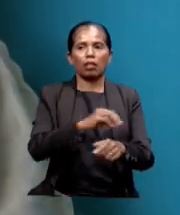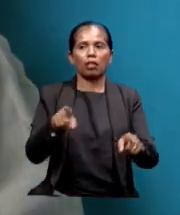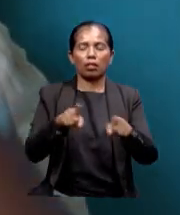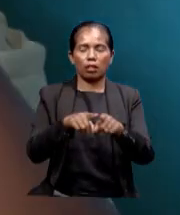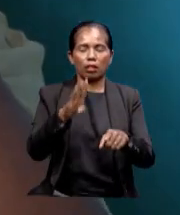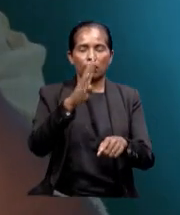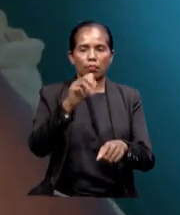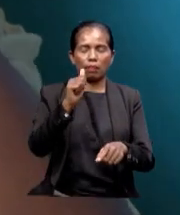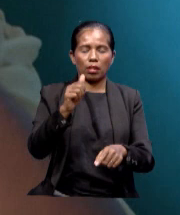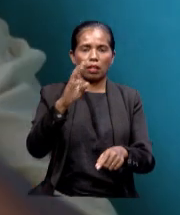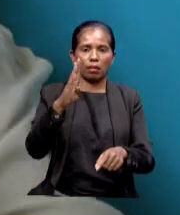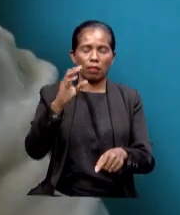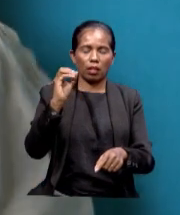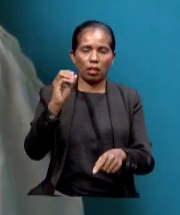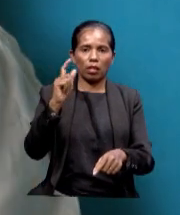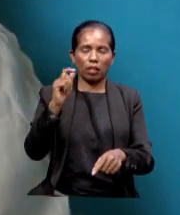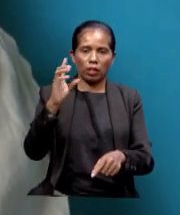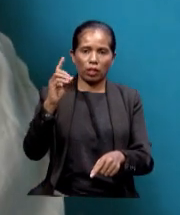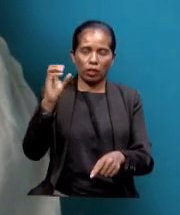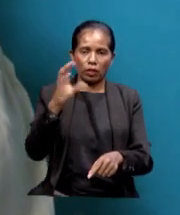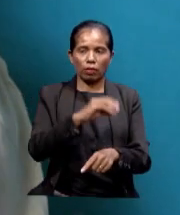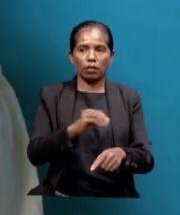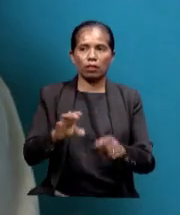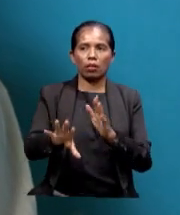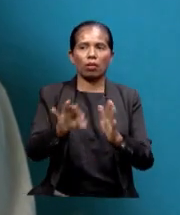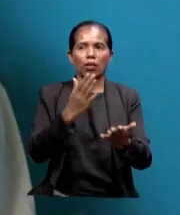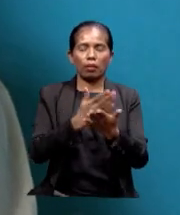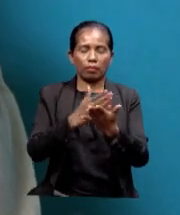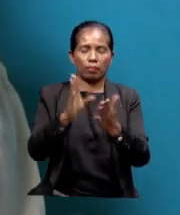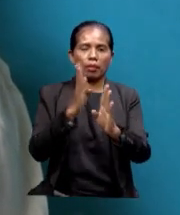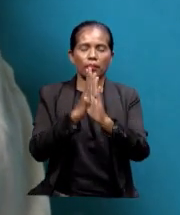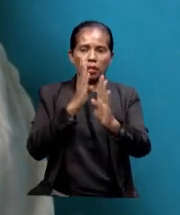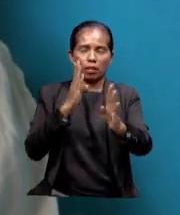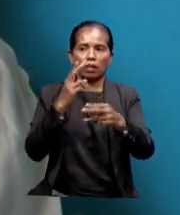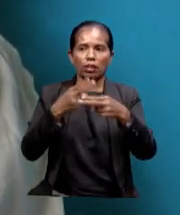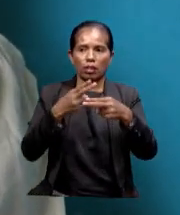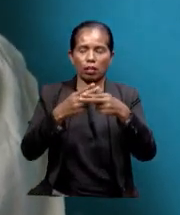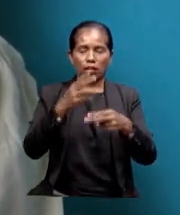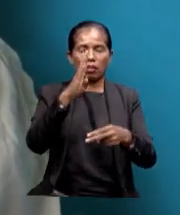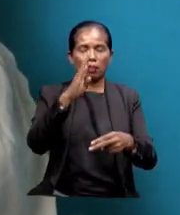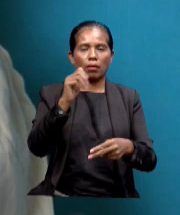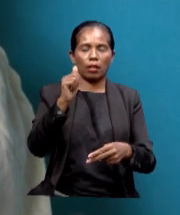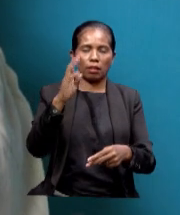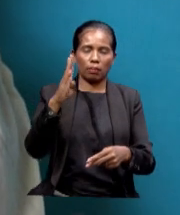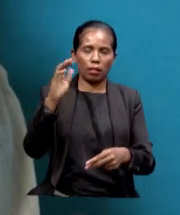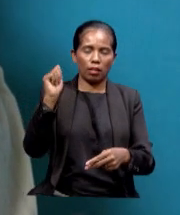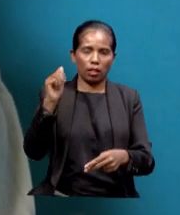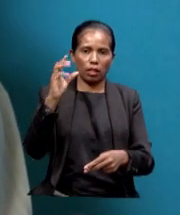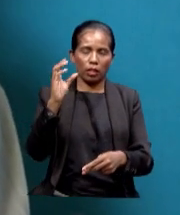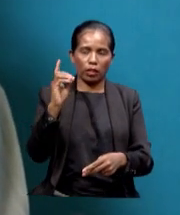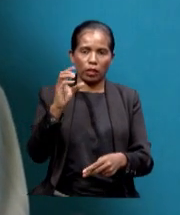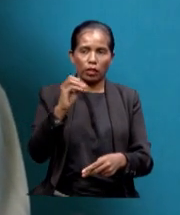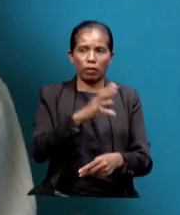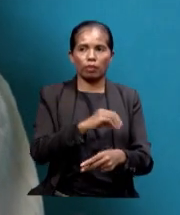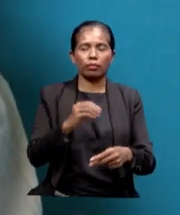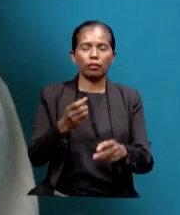Babadog Translog Babadog I sehola bisi daho narang Babadog Express I bisa Babadog